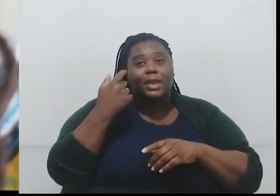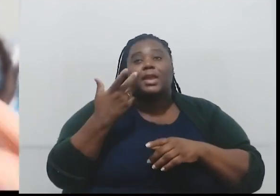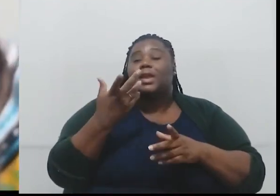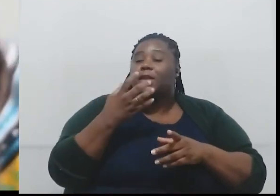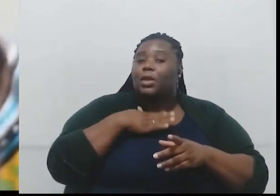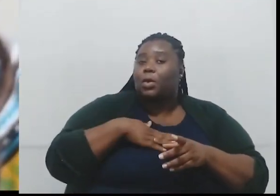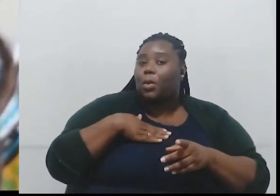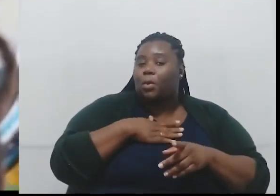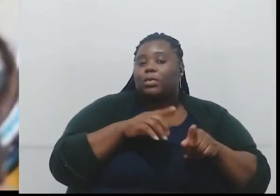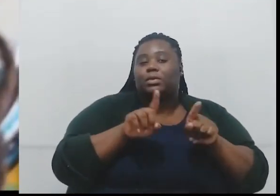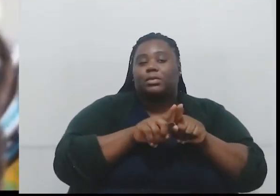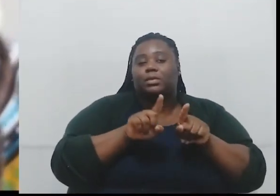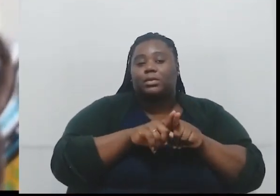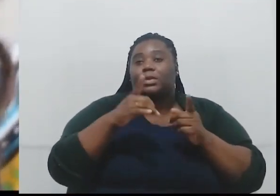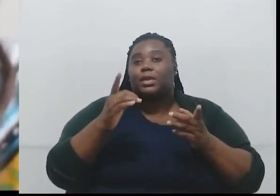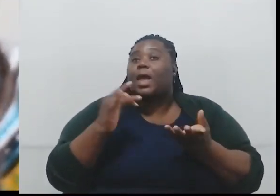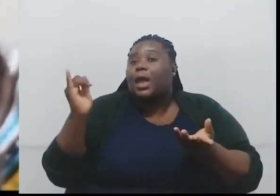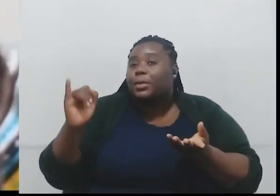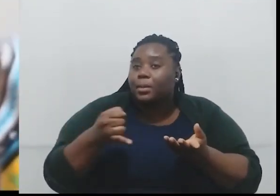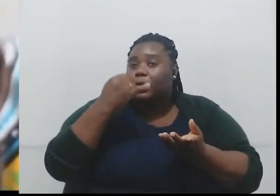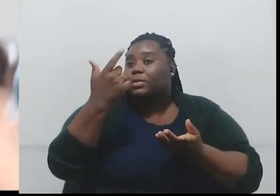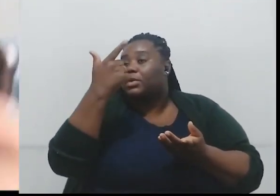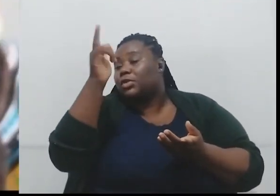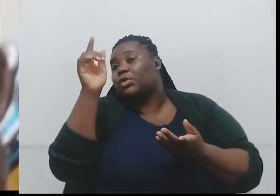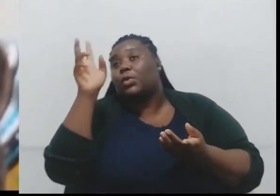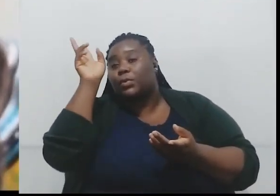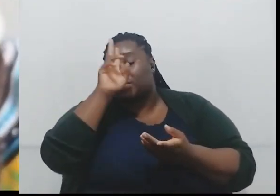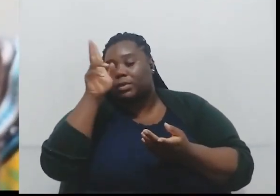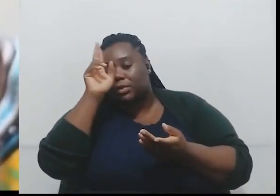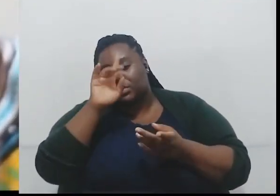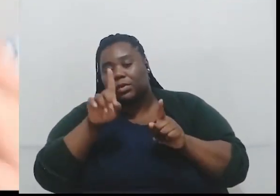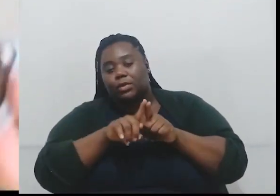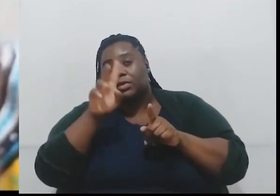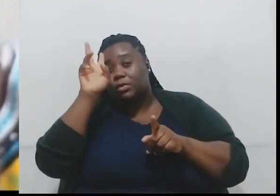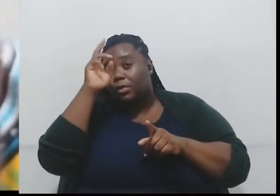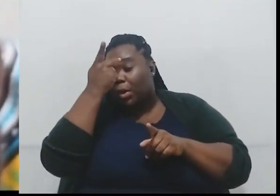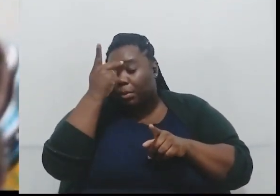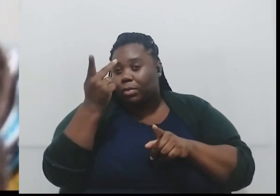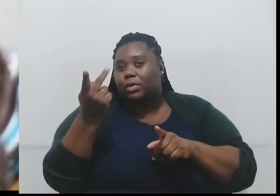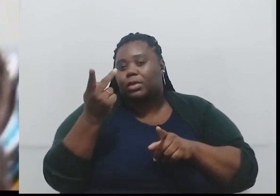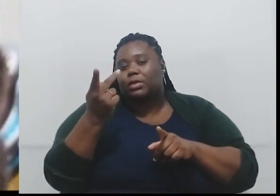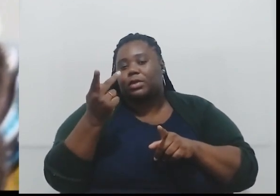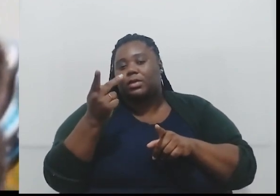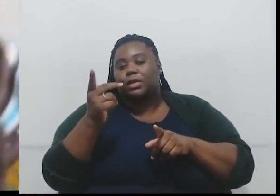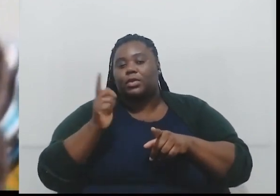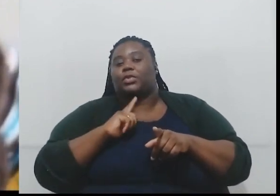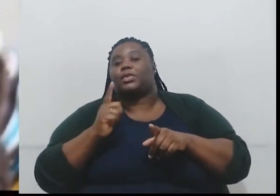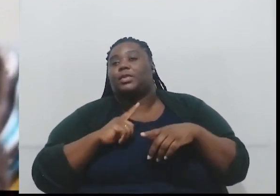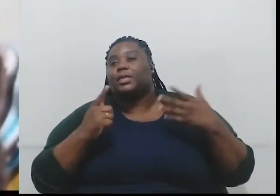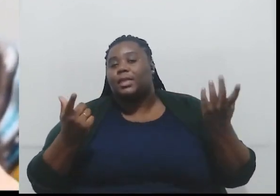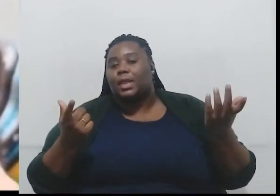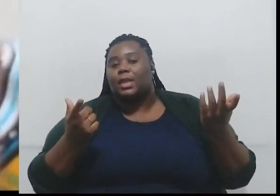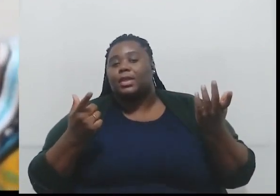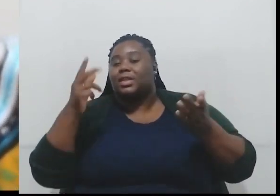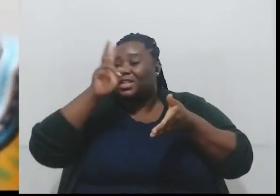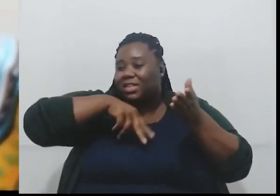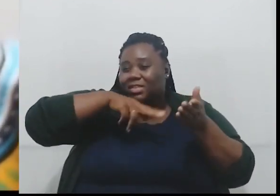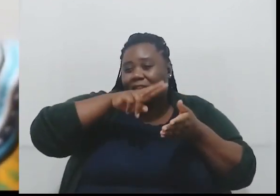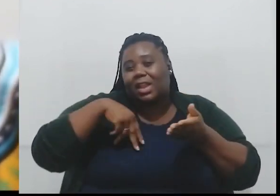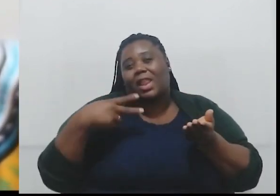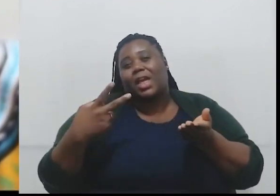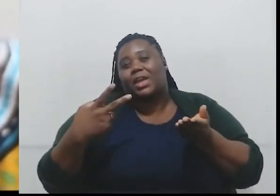né? Eu tive tomadas de consciência tenho tido assim, muito a partir de leituras de contatos e reflexões com